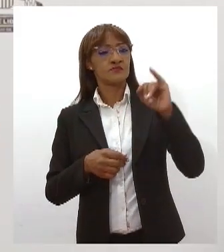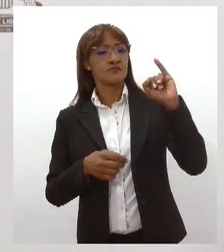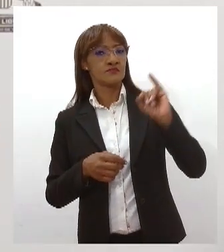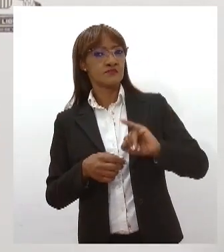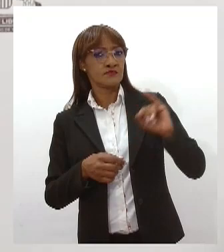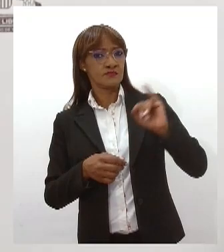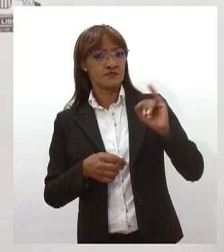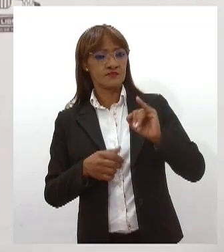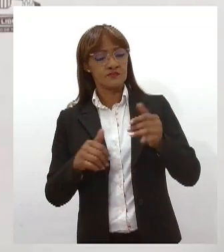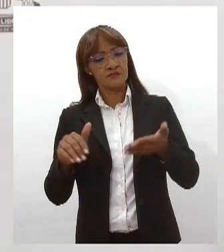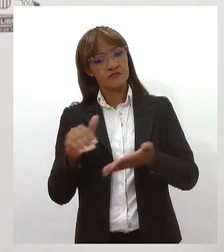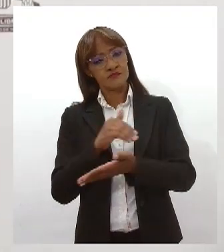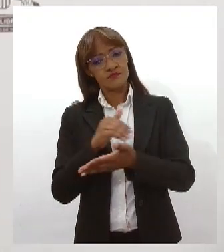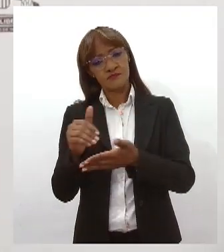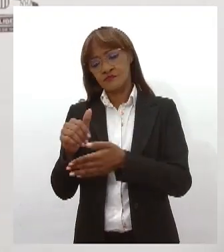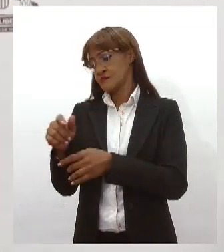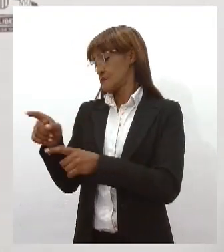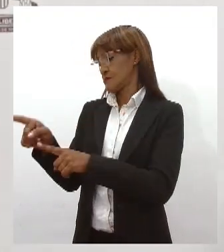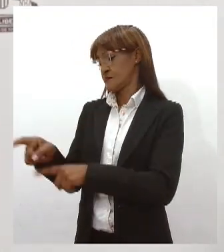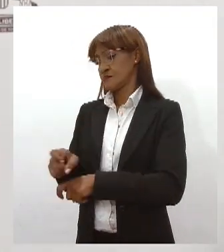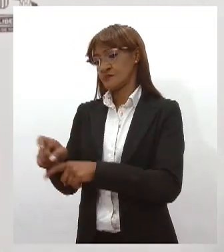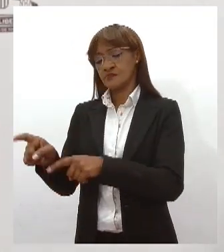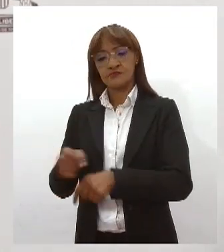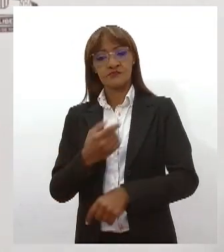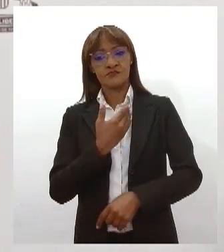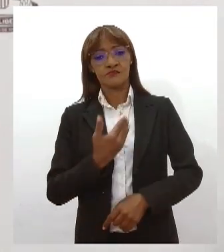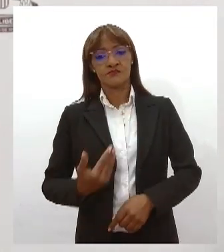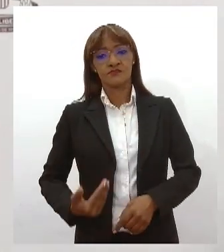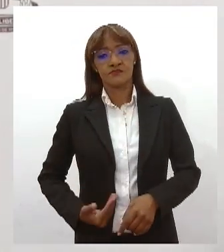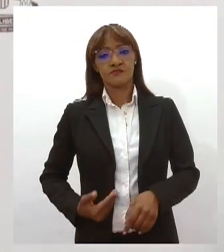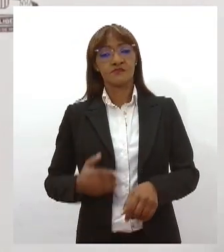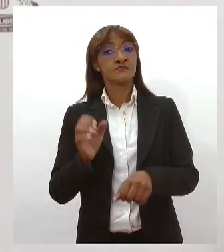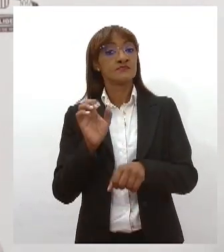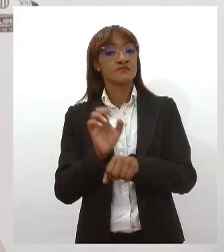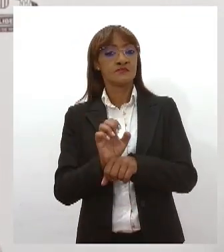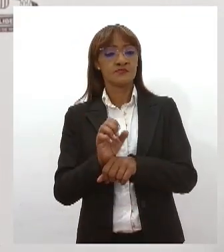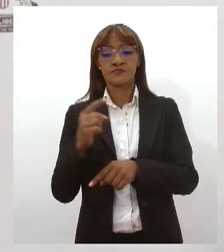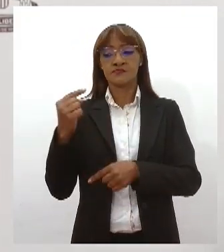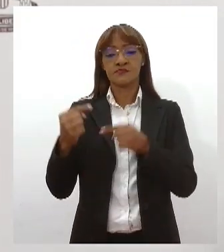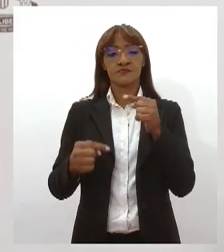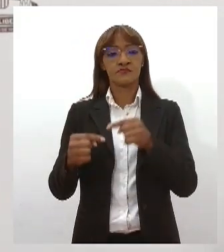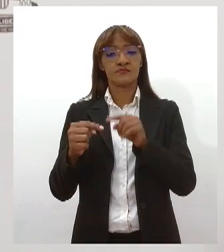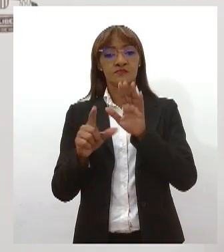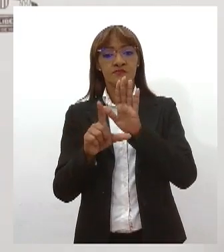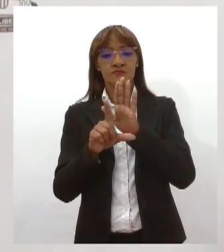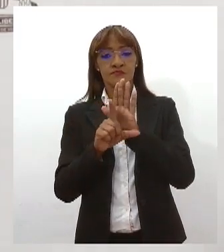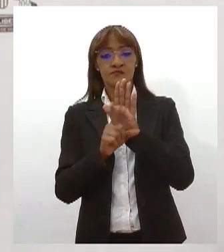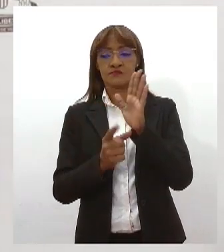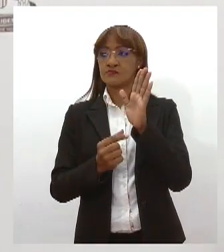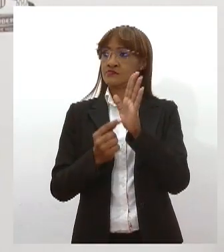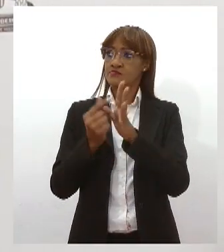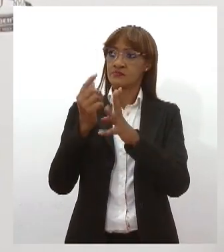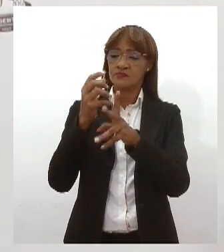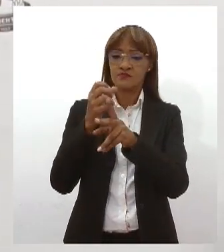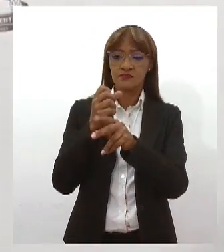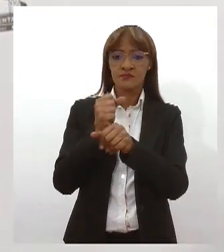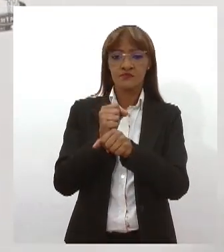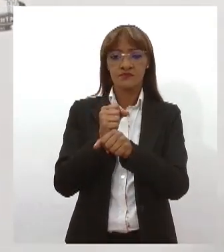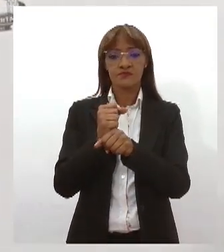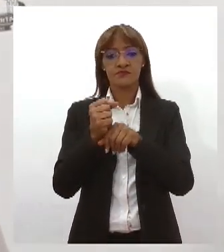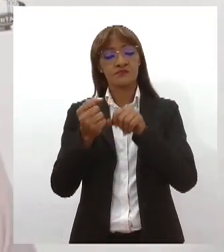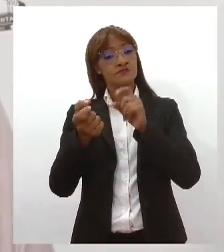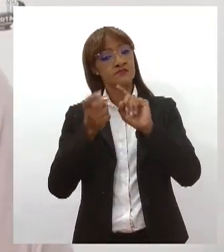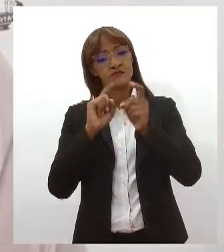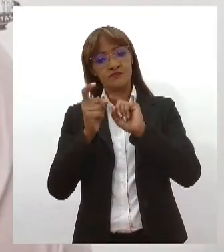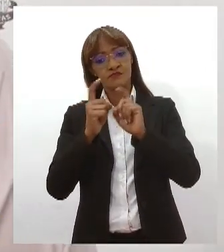Estado da Fazenda e do próprio Governo do Estado, que discute a Lei de Diretrizes Orçamentárias em uma audiência pública. Algo que a